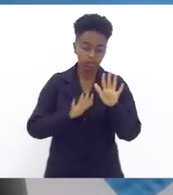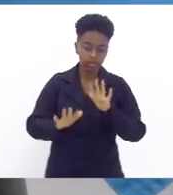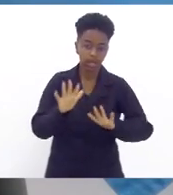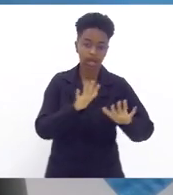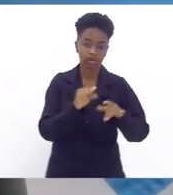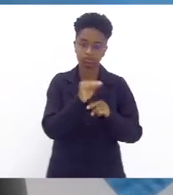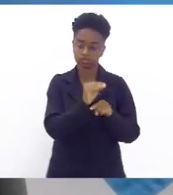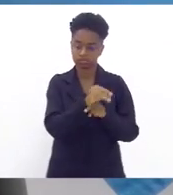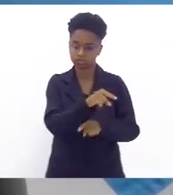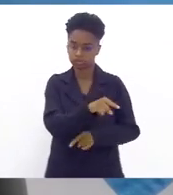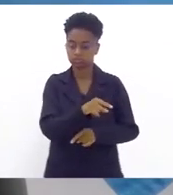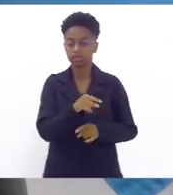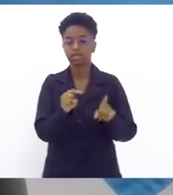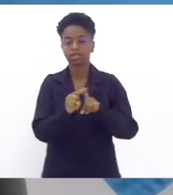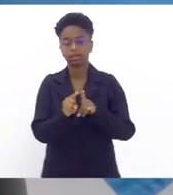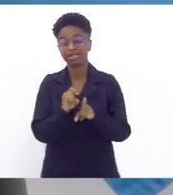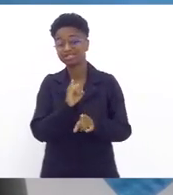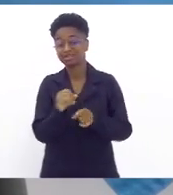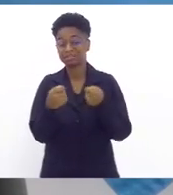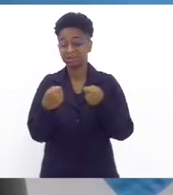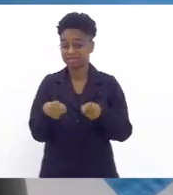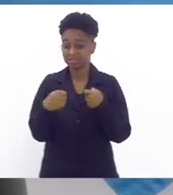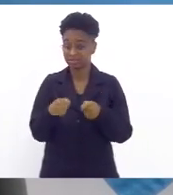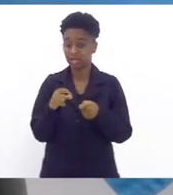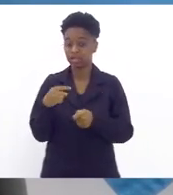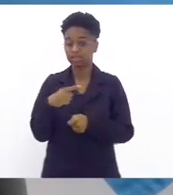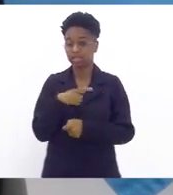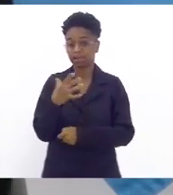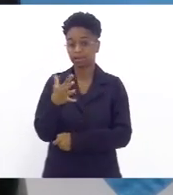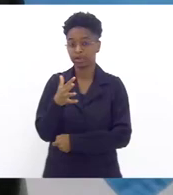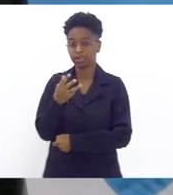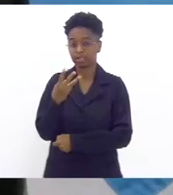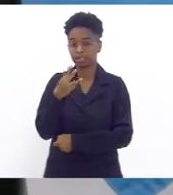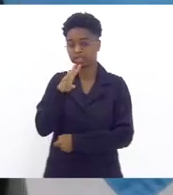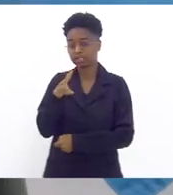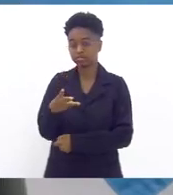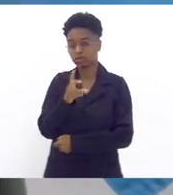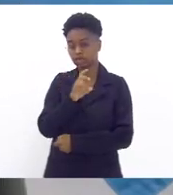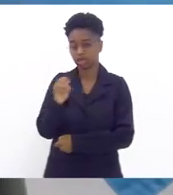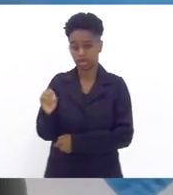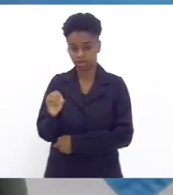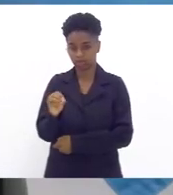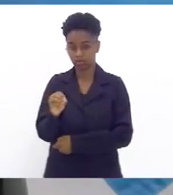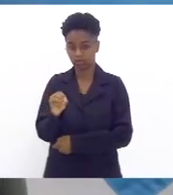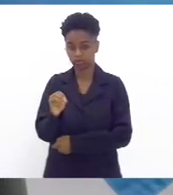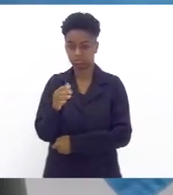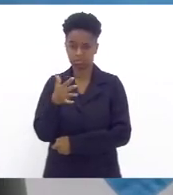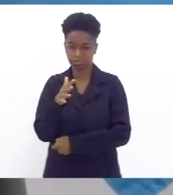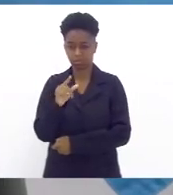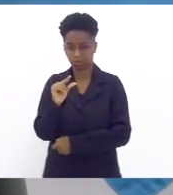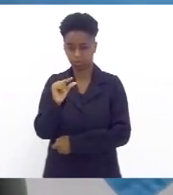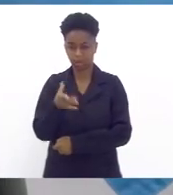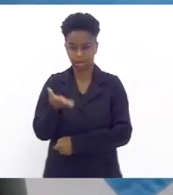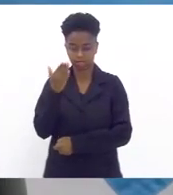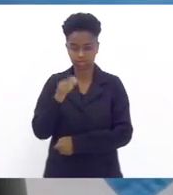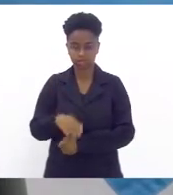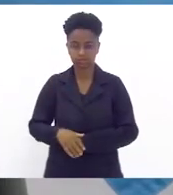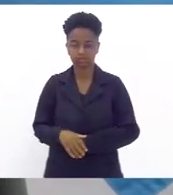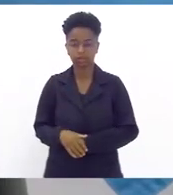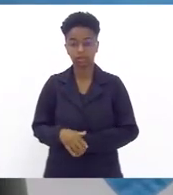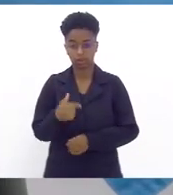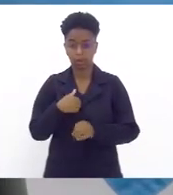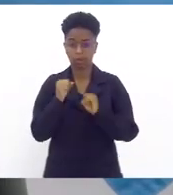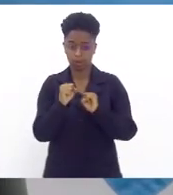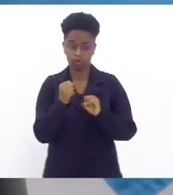acervo né E que se precisasse que a gente tem em torno de uns 3.500 na conta um pouquinho mais a gente eu